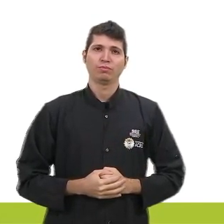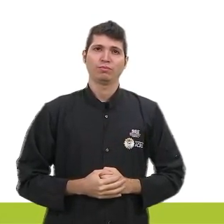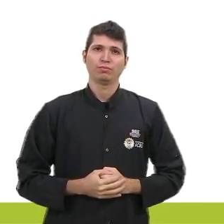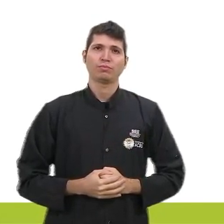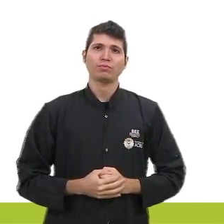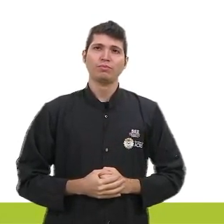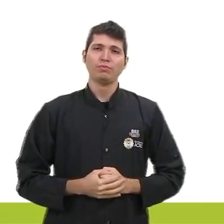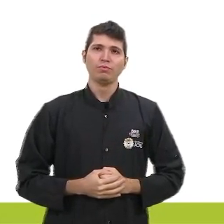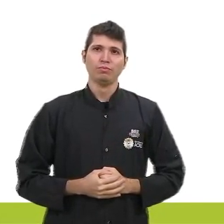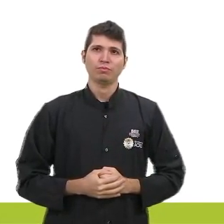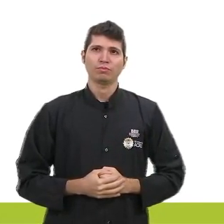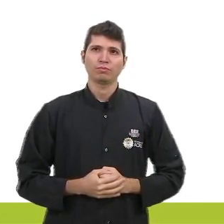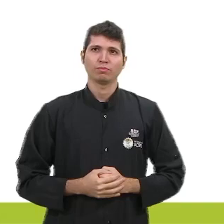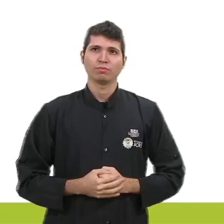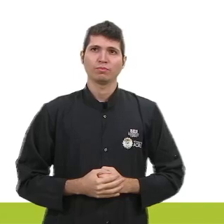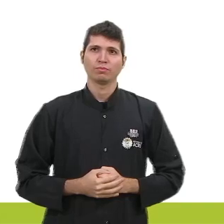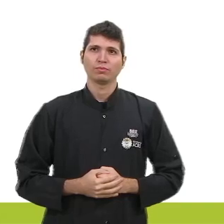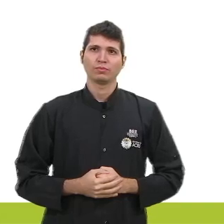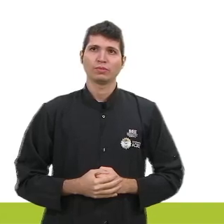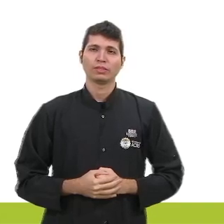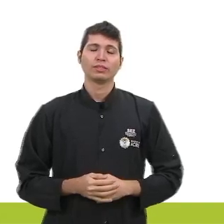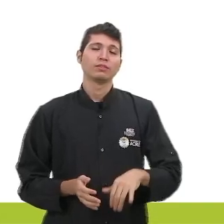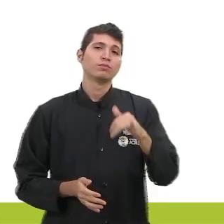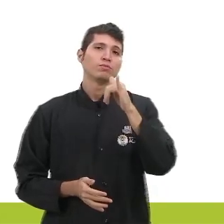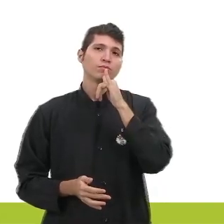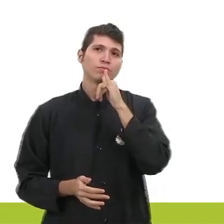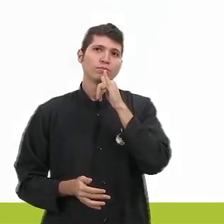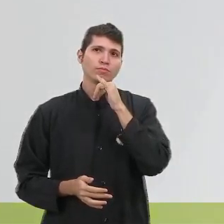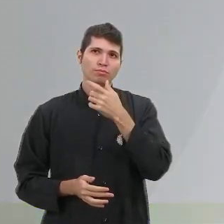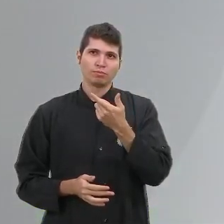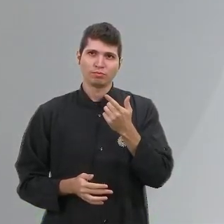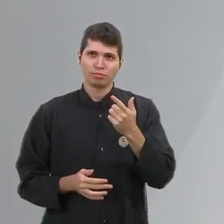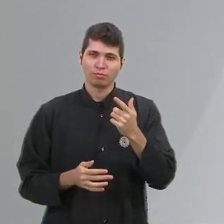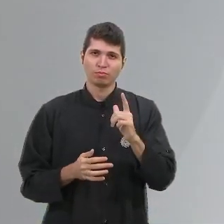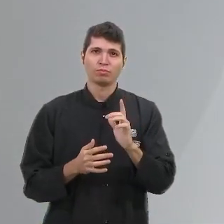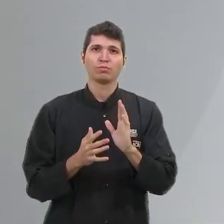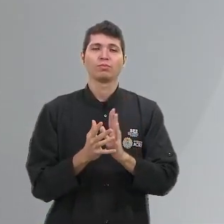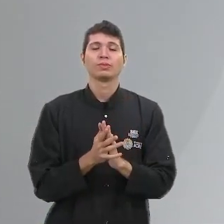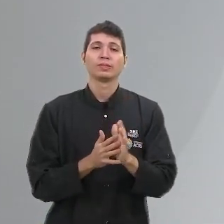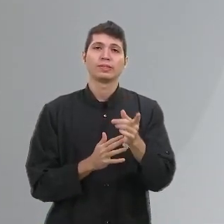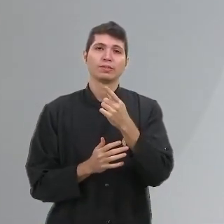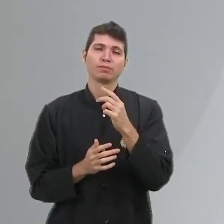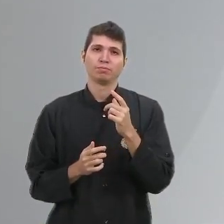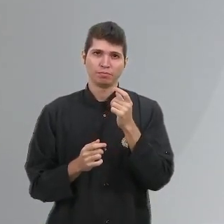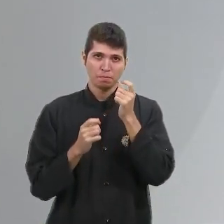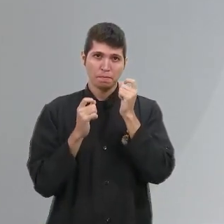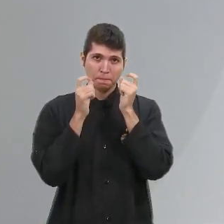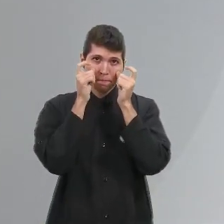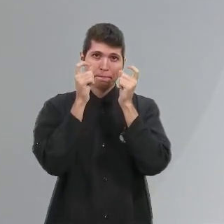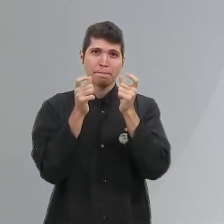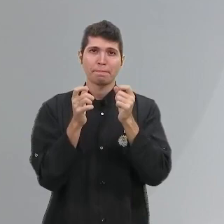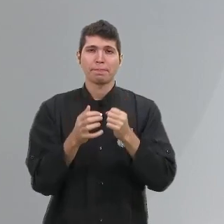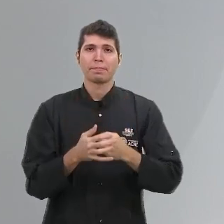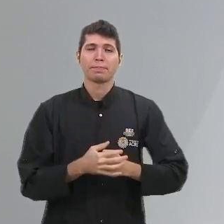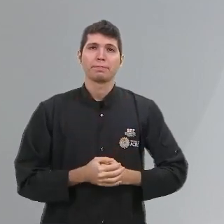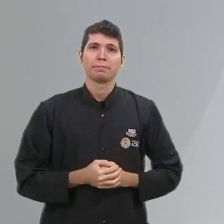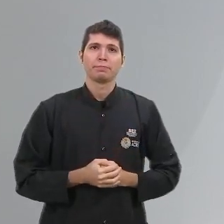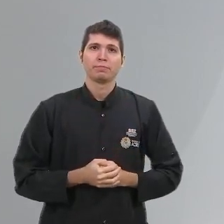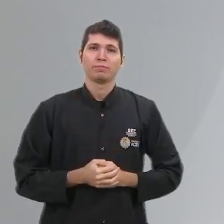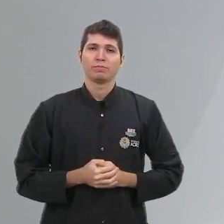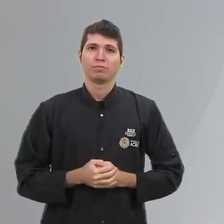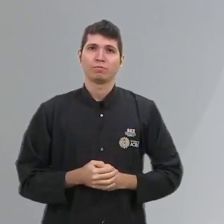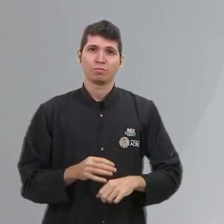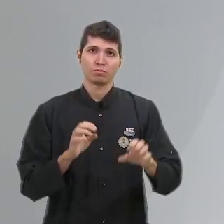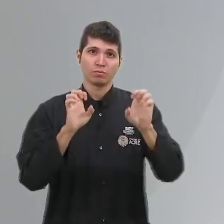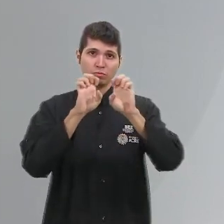aqui, ó. Vamos à resolução de um problema padrão, tá bom? Muita atenção quando você trabalha com problemas como esse. Professor, preciso exercitar a ideia da